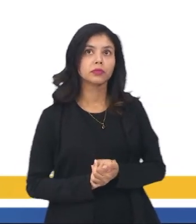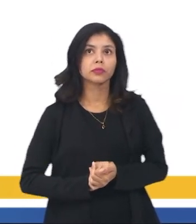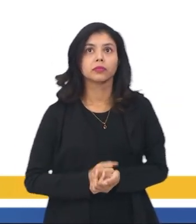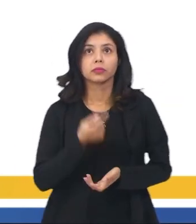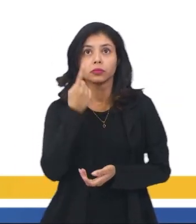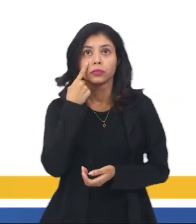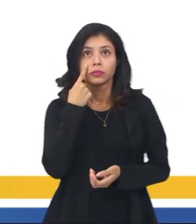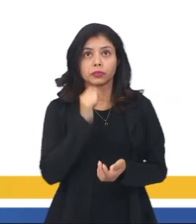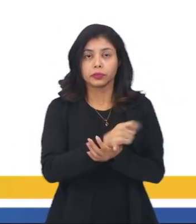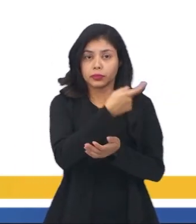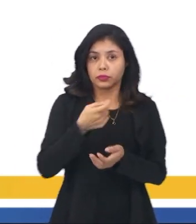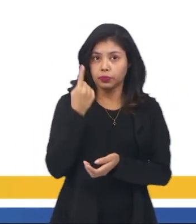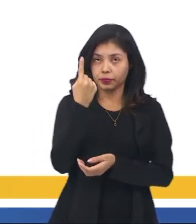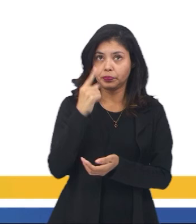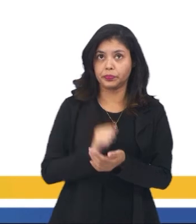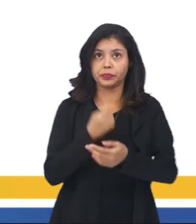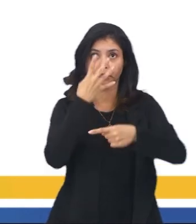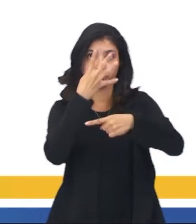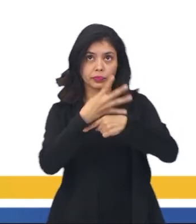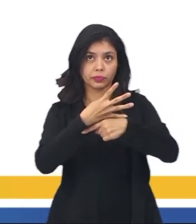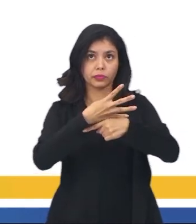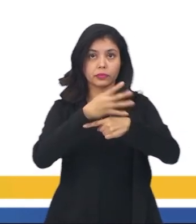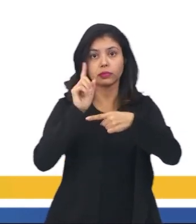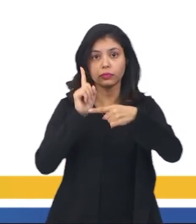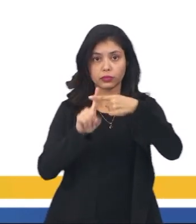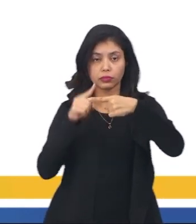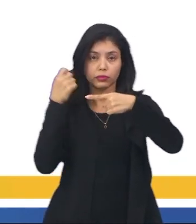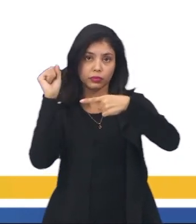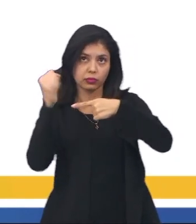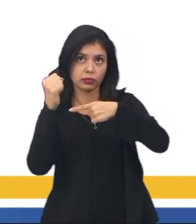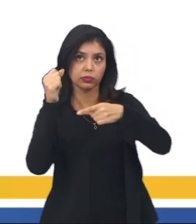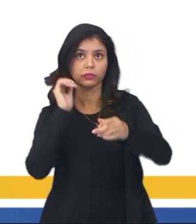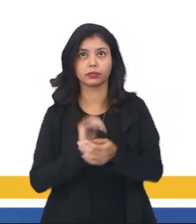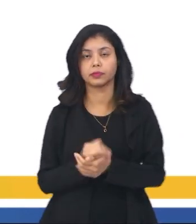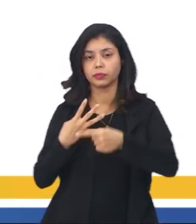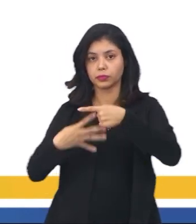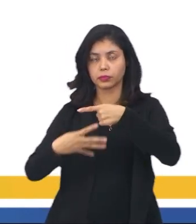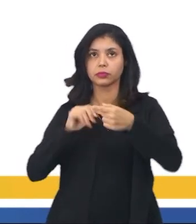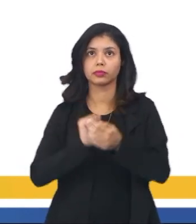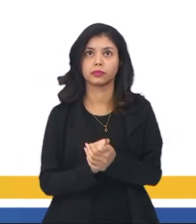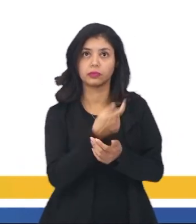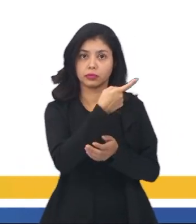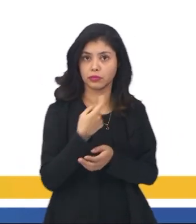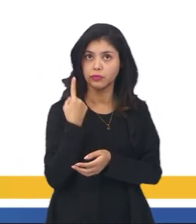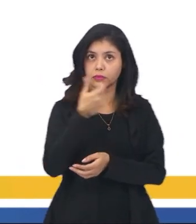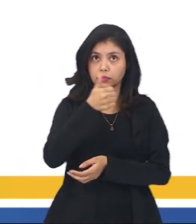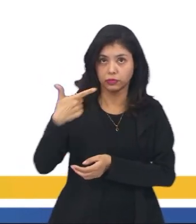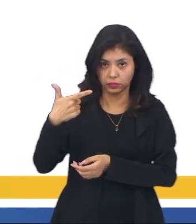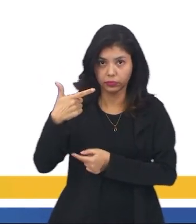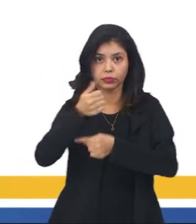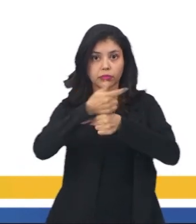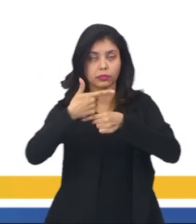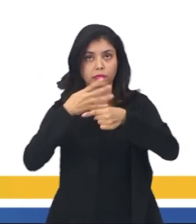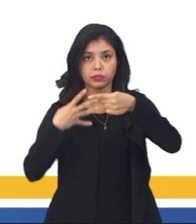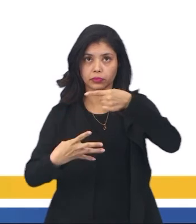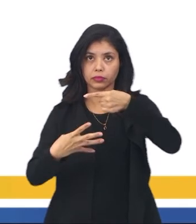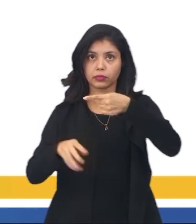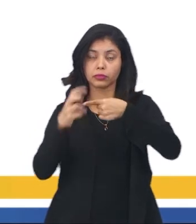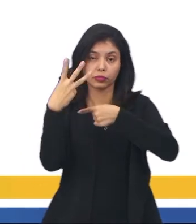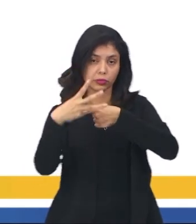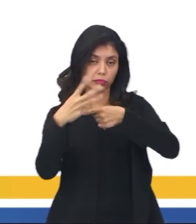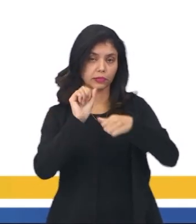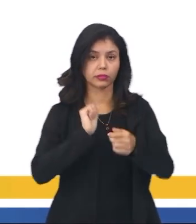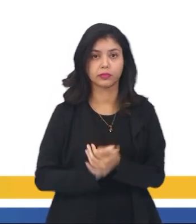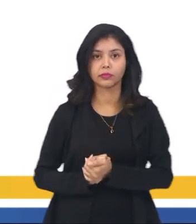vou colocar o meu x1, vou colocar 4 mais 8 dividido para 4. 4 mais 8 é 12. Dividido para 4, vamos ter